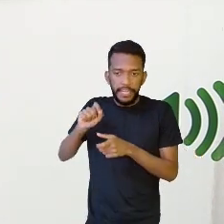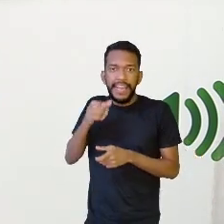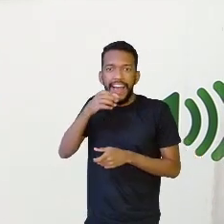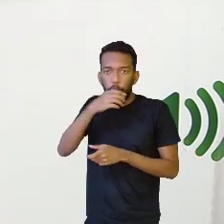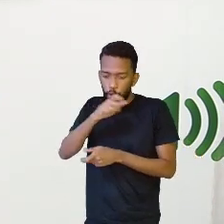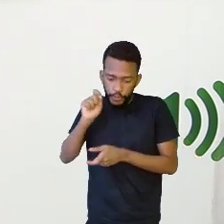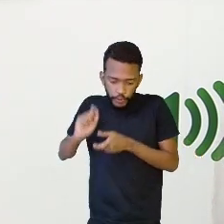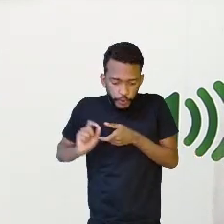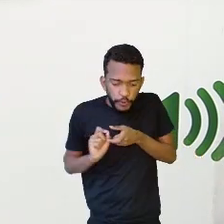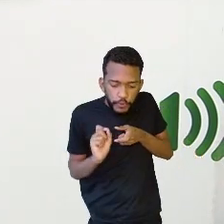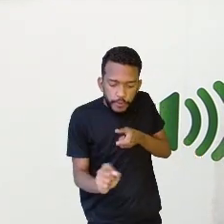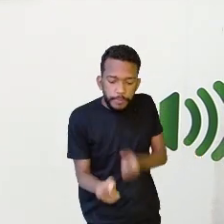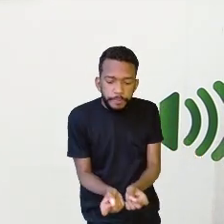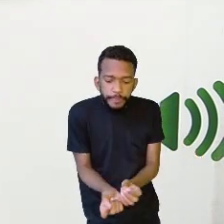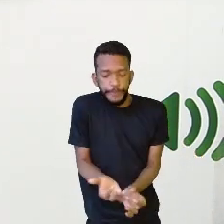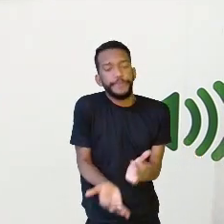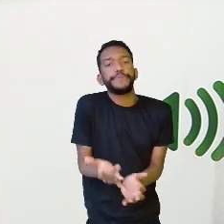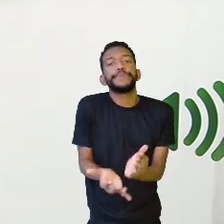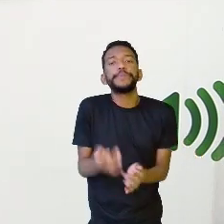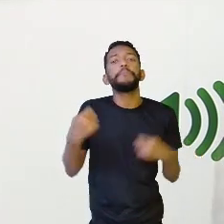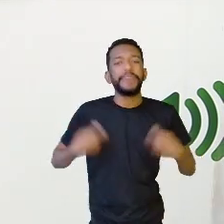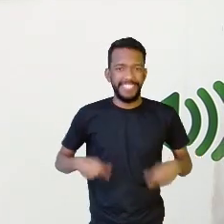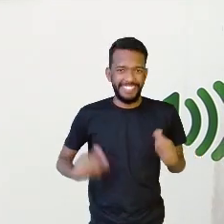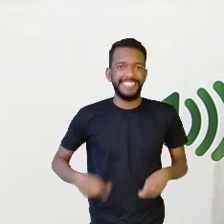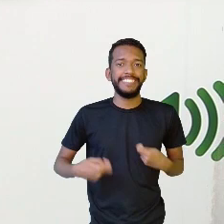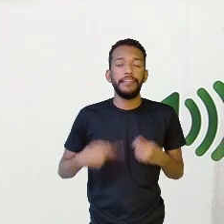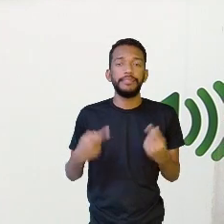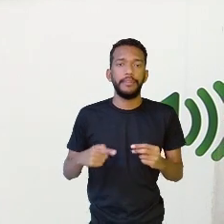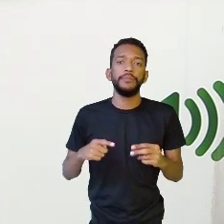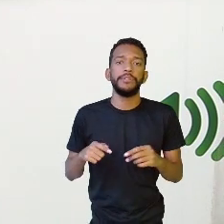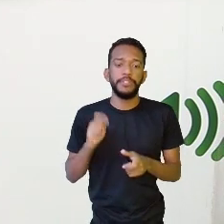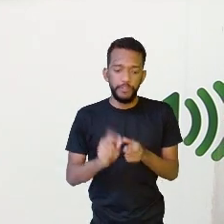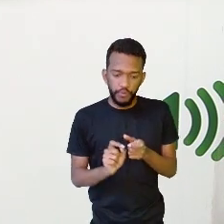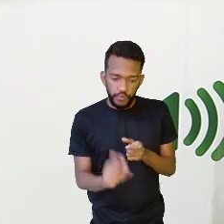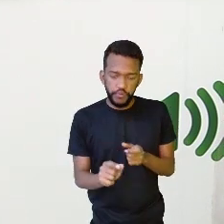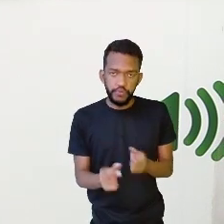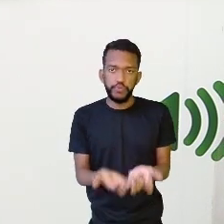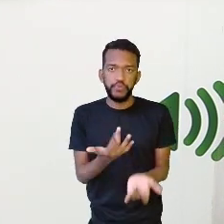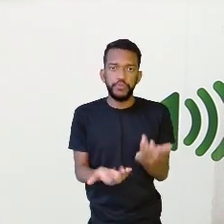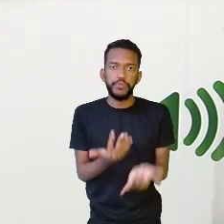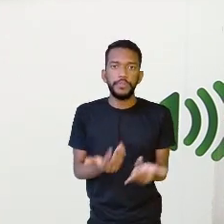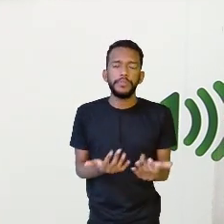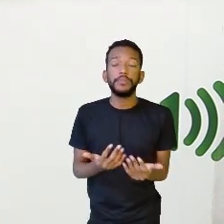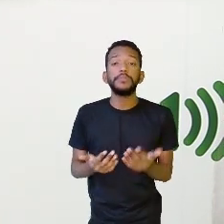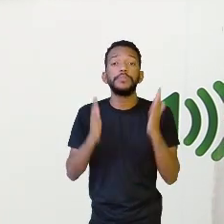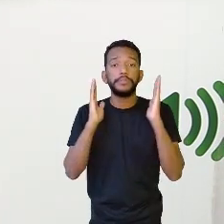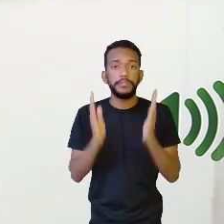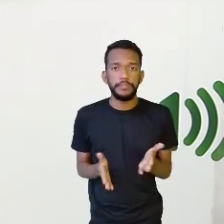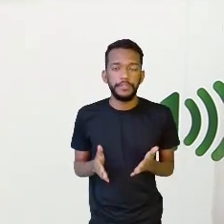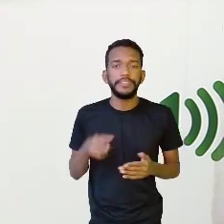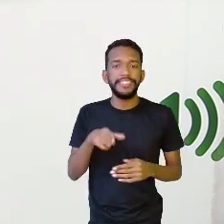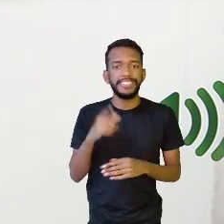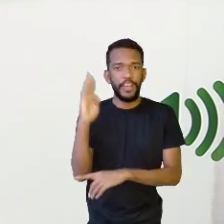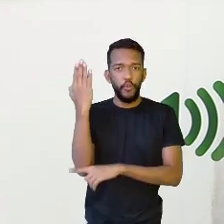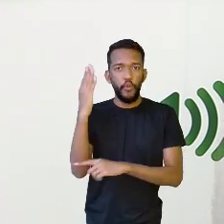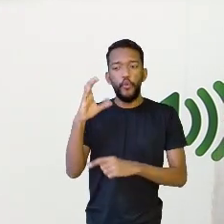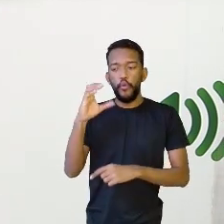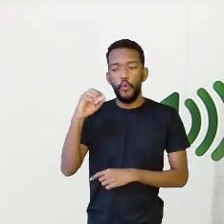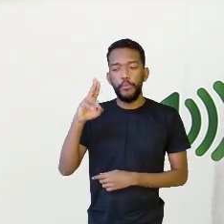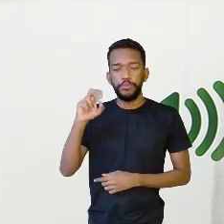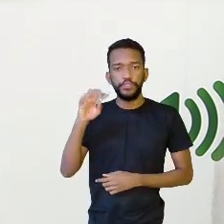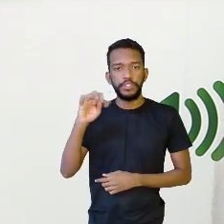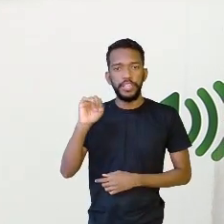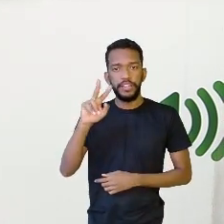calor, precisa aquecer. Então, ali, a fonte de energia vai fazer com que esse combustível, que no caso é a madeira da fogueira